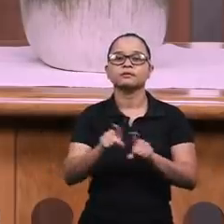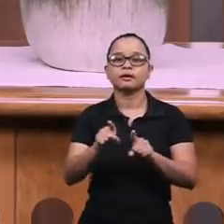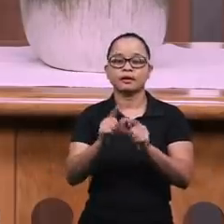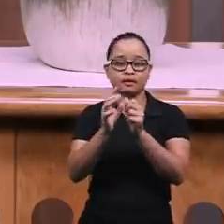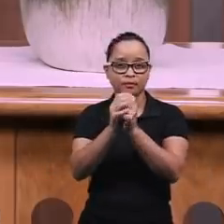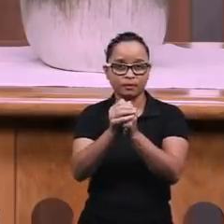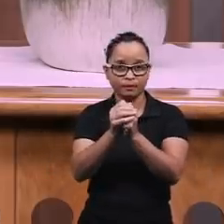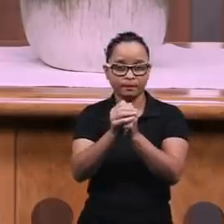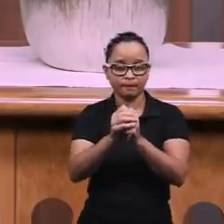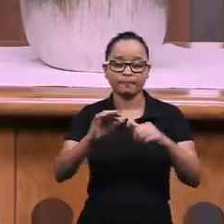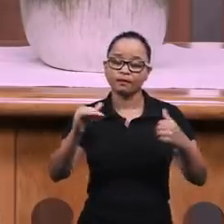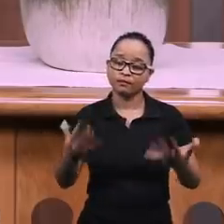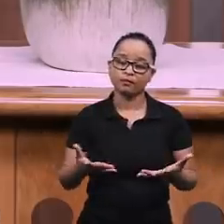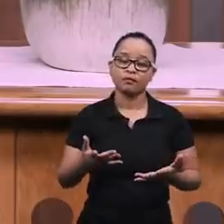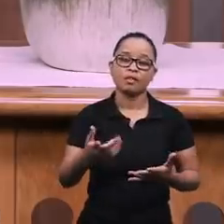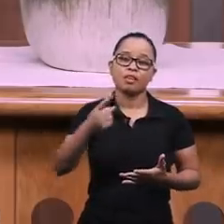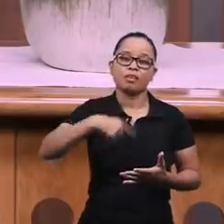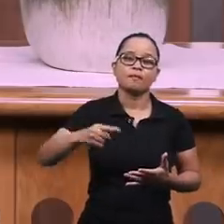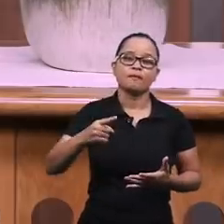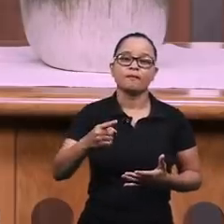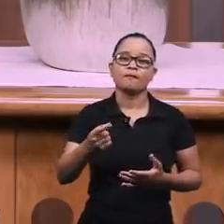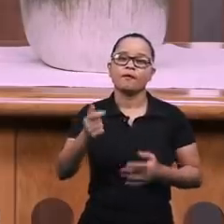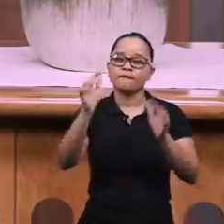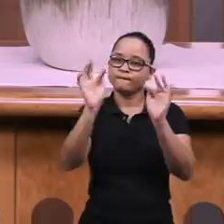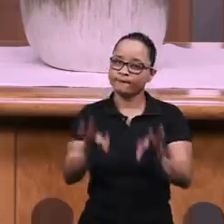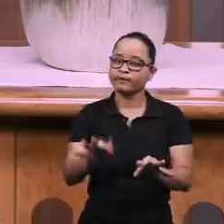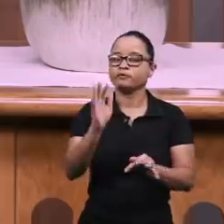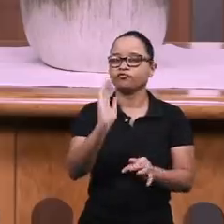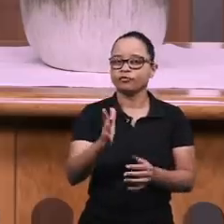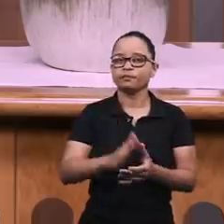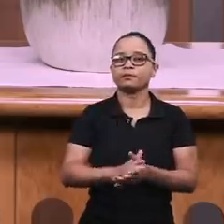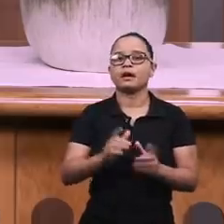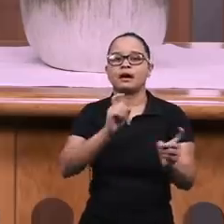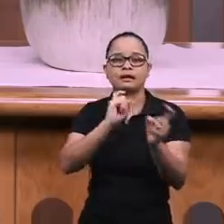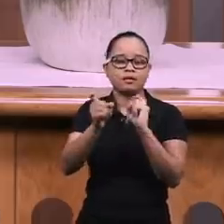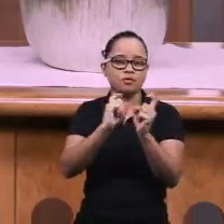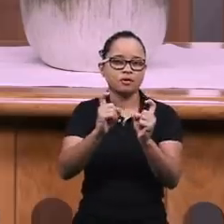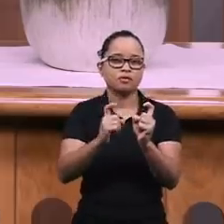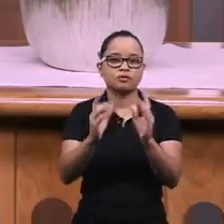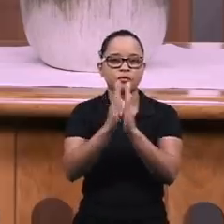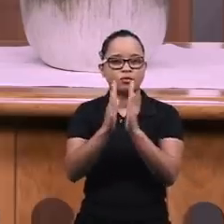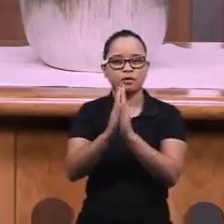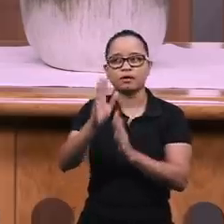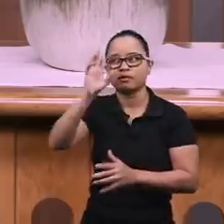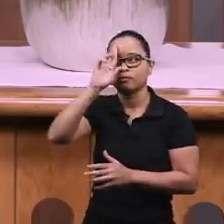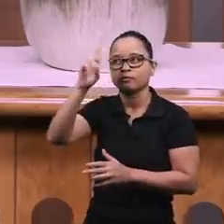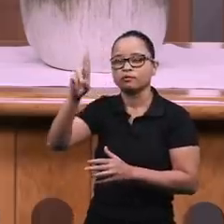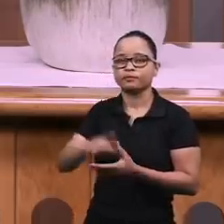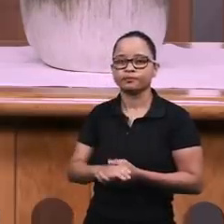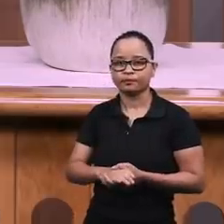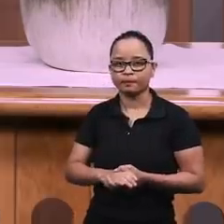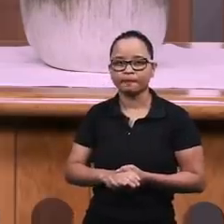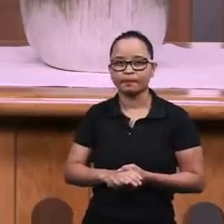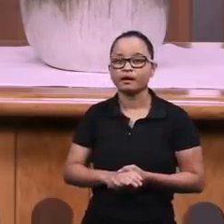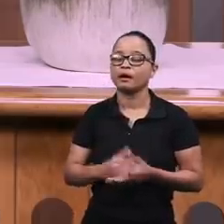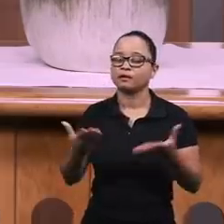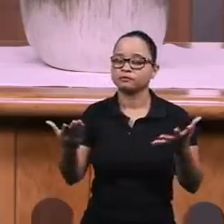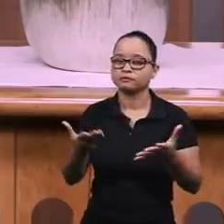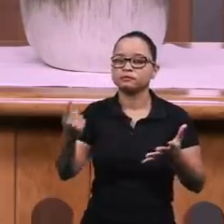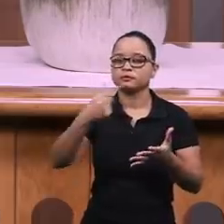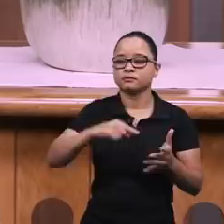dessa programação Amém nós estamos então chegando ao final desta reunião nós vamos orar ao Senhor